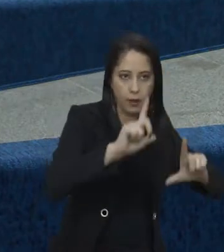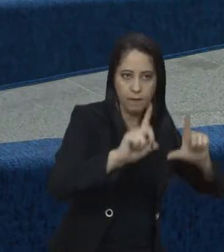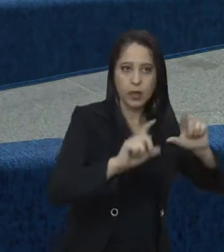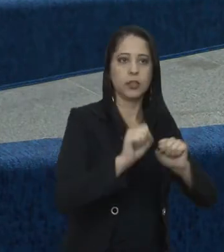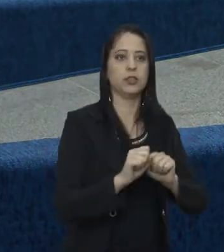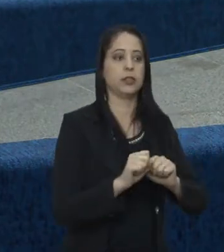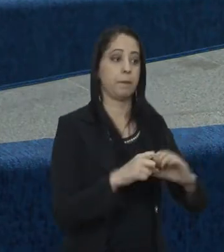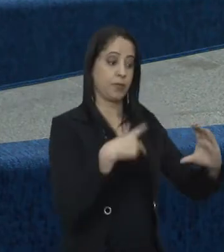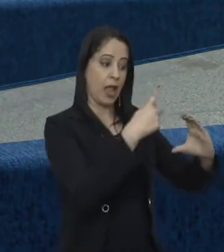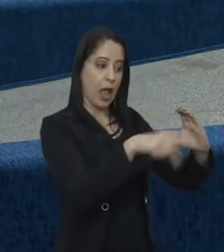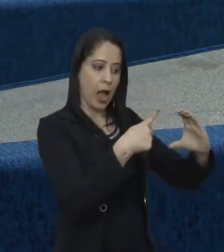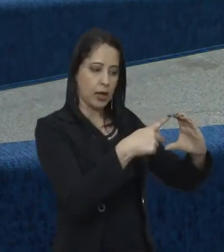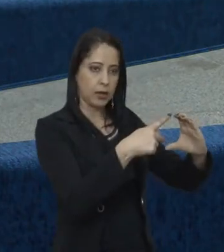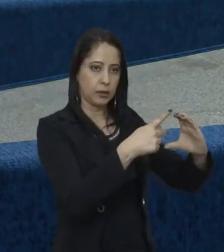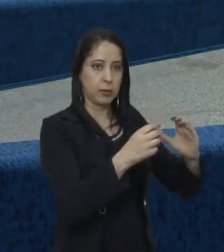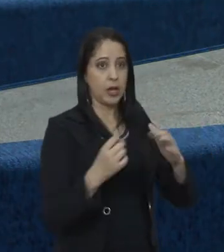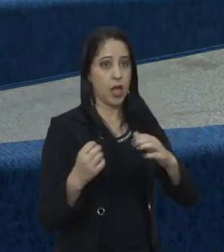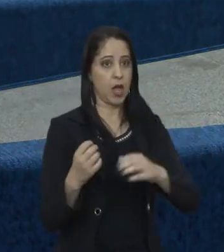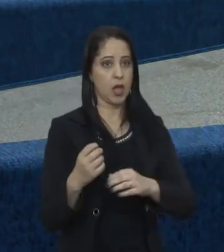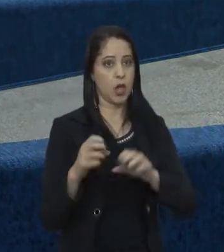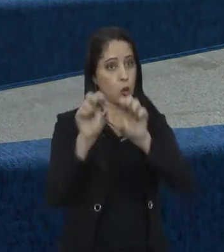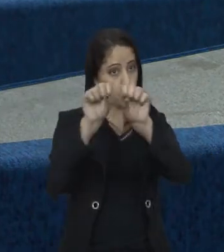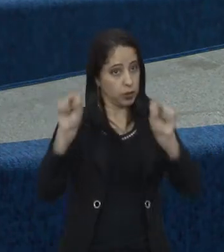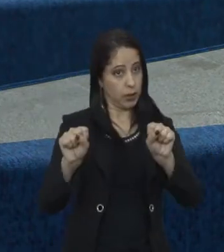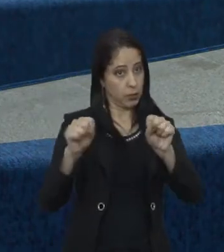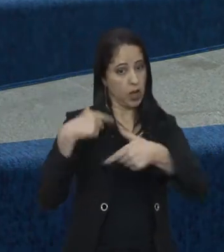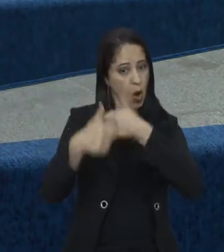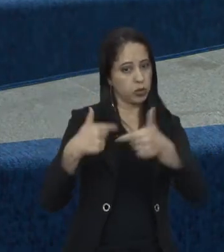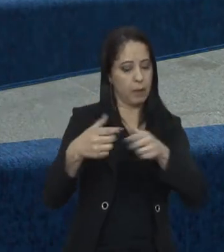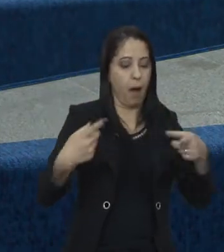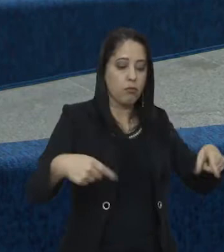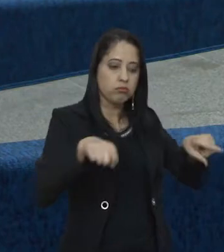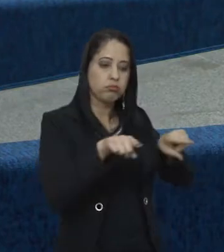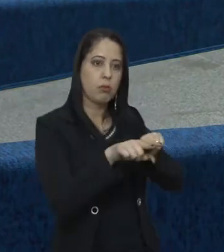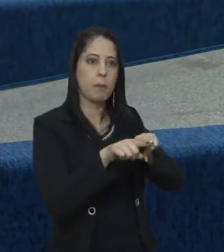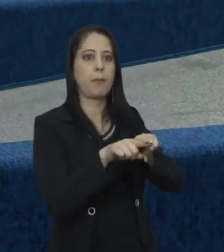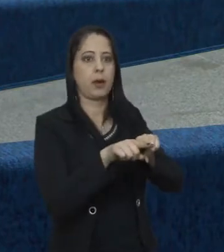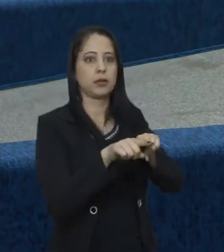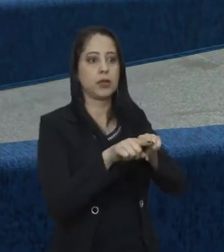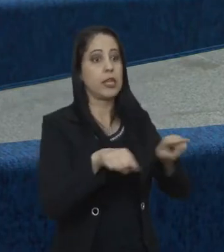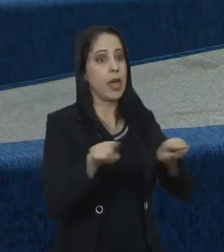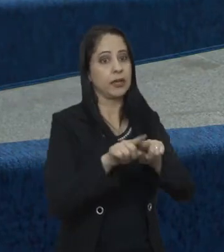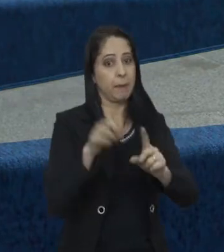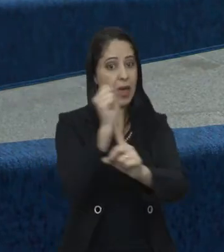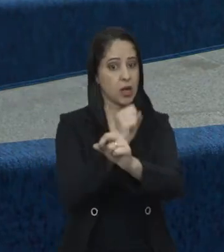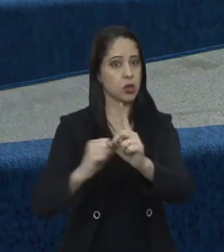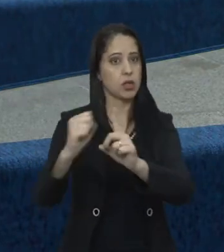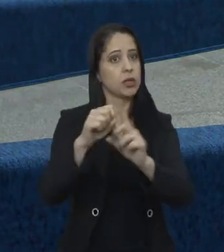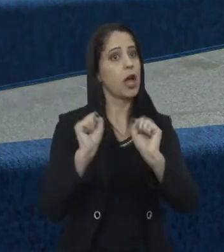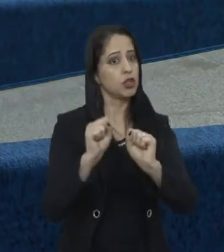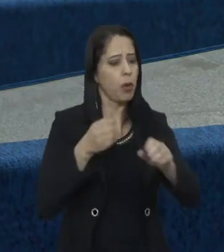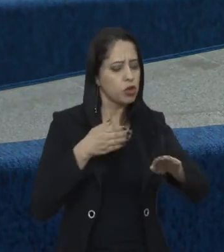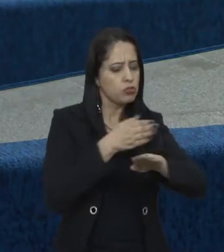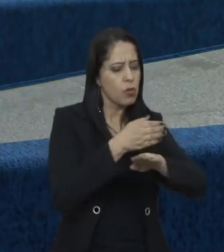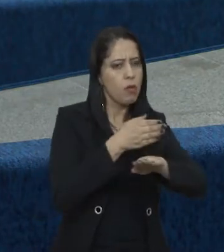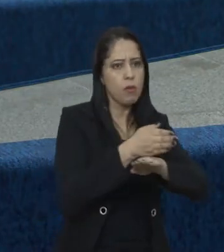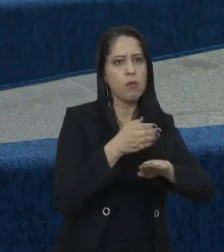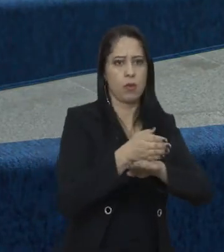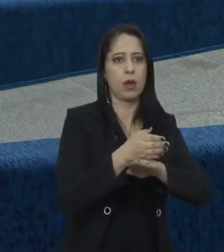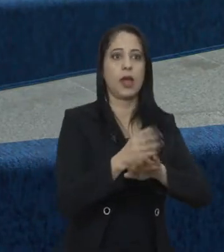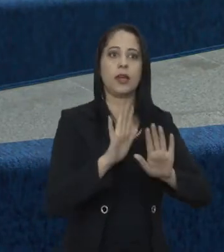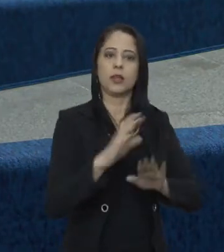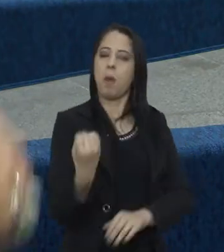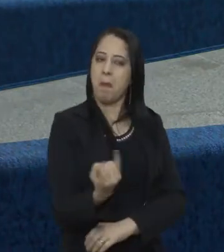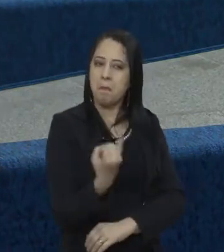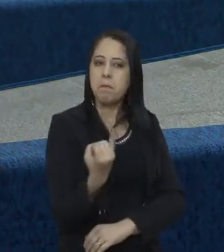câmara municipal seja um espaço de troca e de abertura inclusive da participação a comunidade né então é